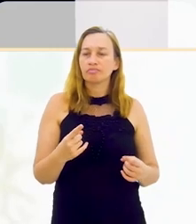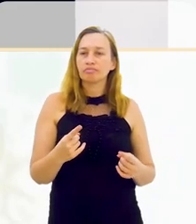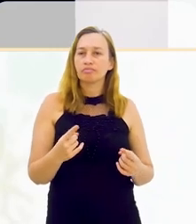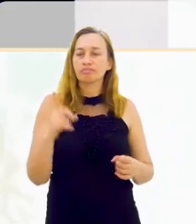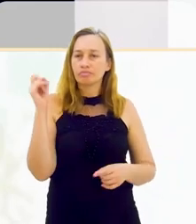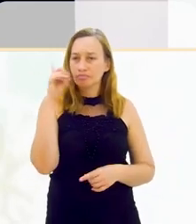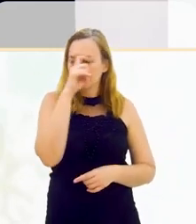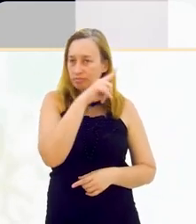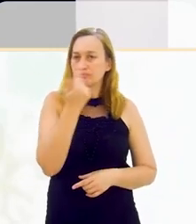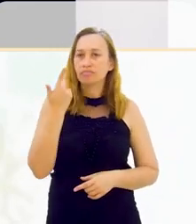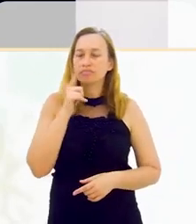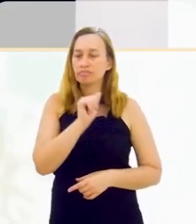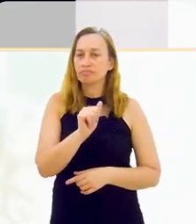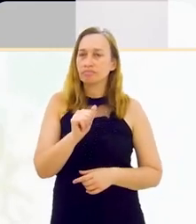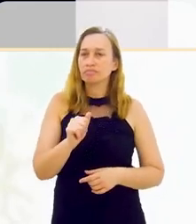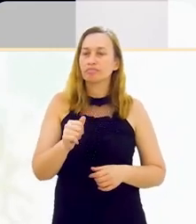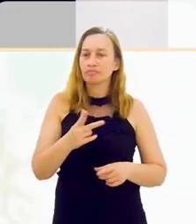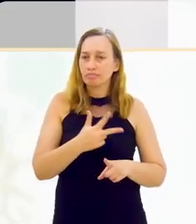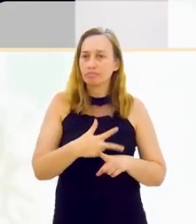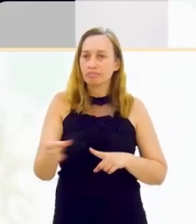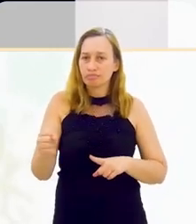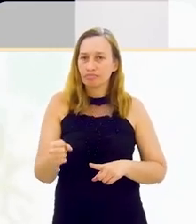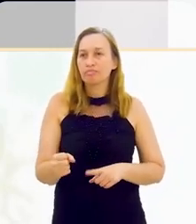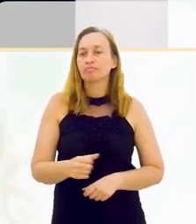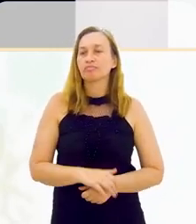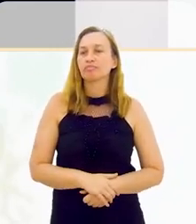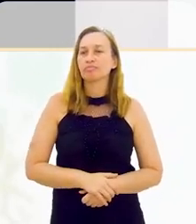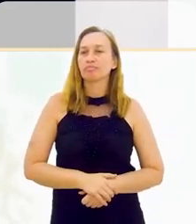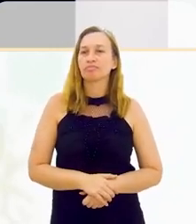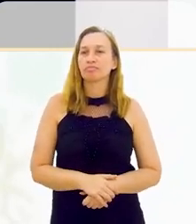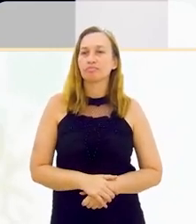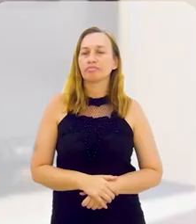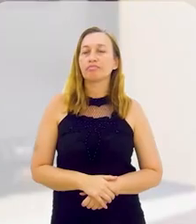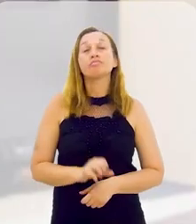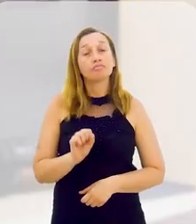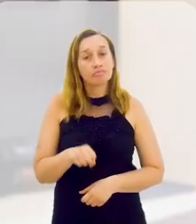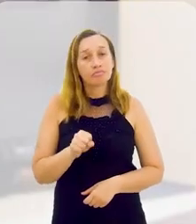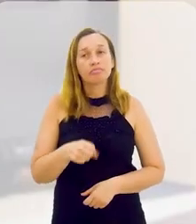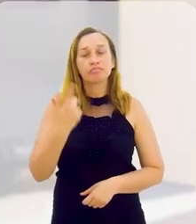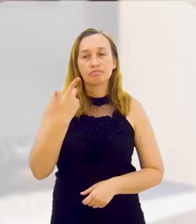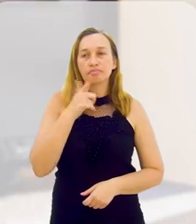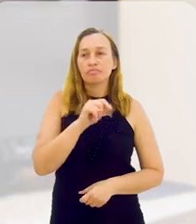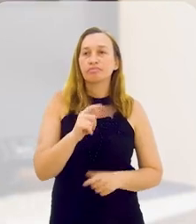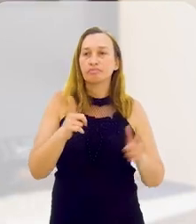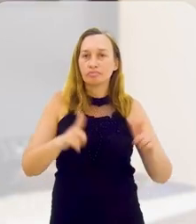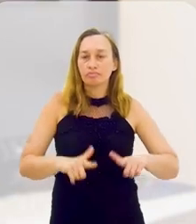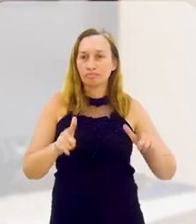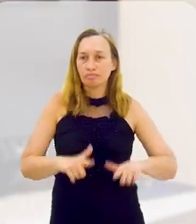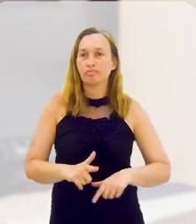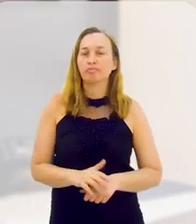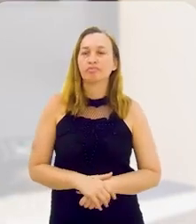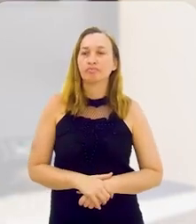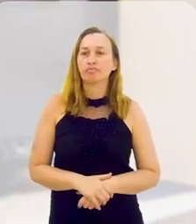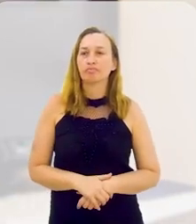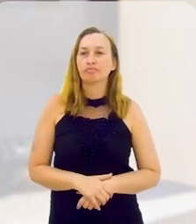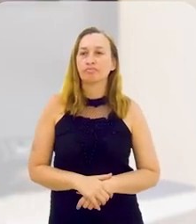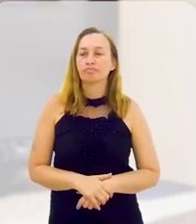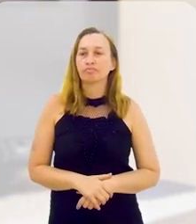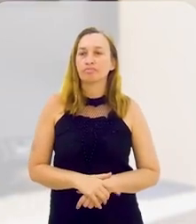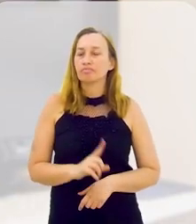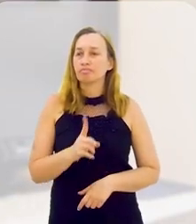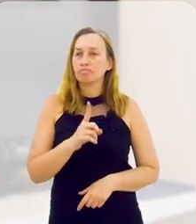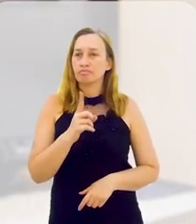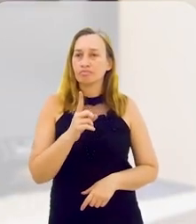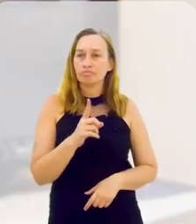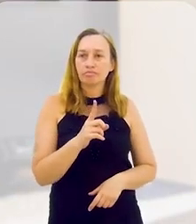os mesmos obstáculos e conseguiram chegar lá e que conseguiram, sim, um espaço ao sol, que